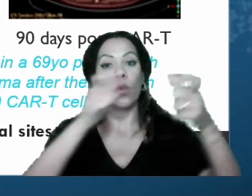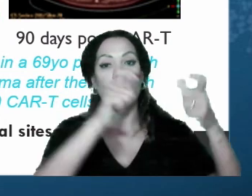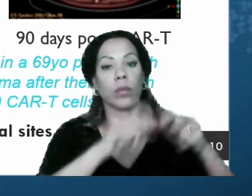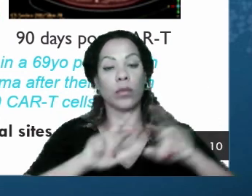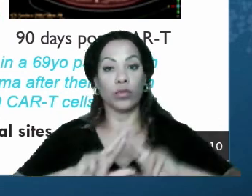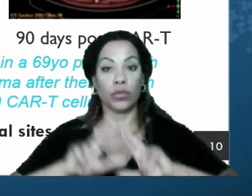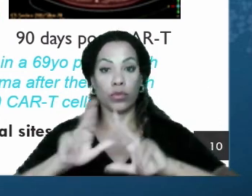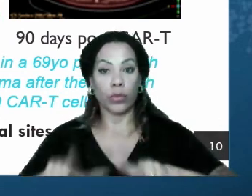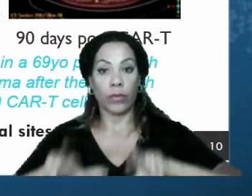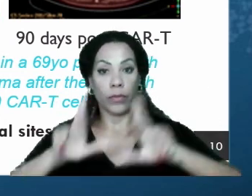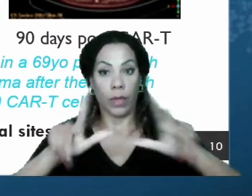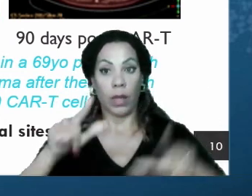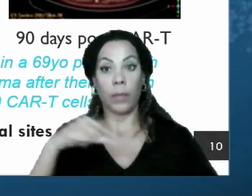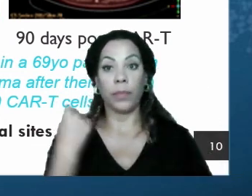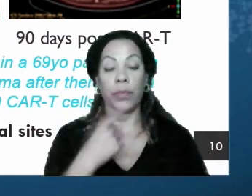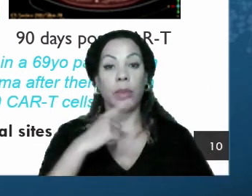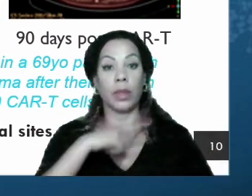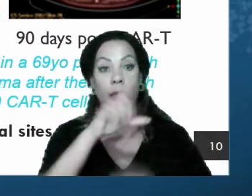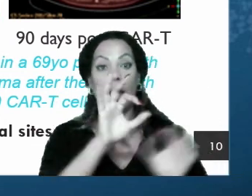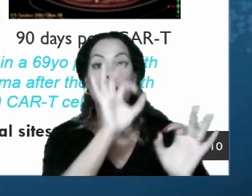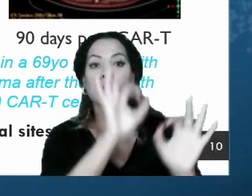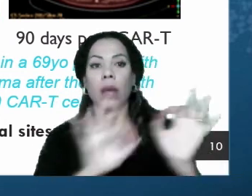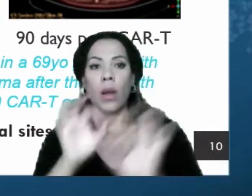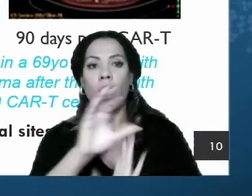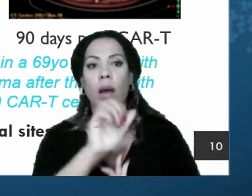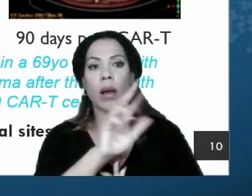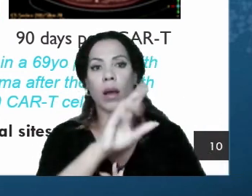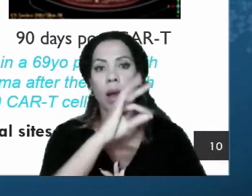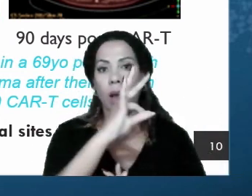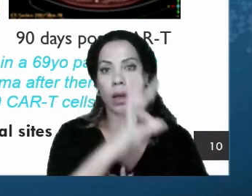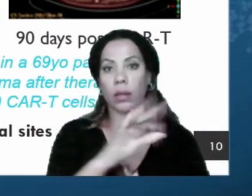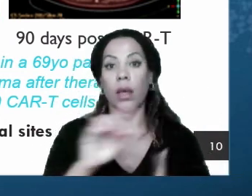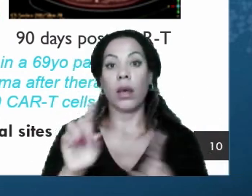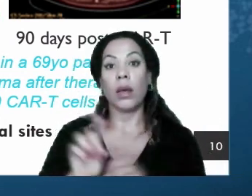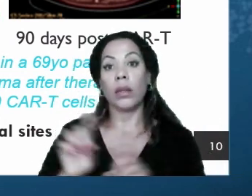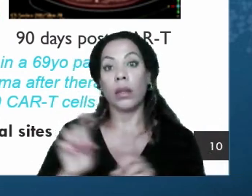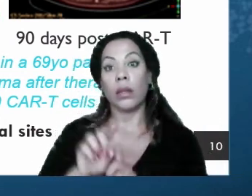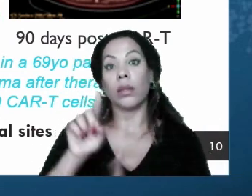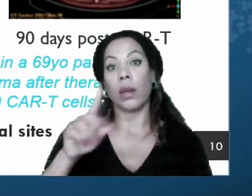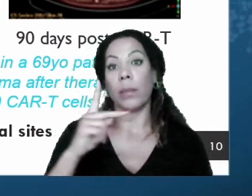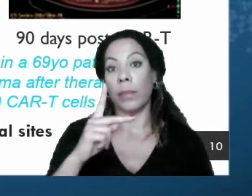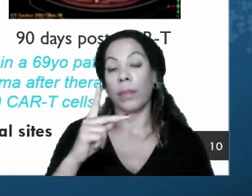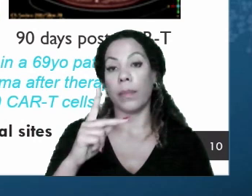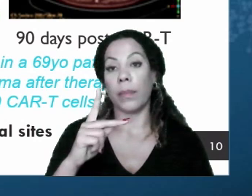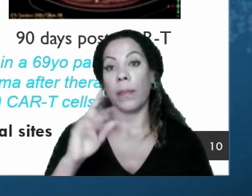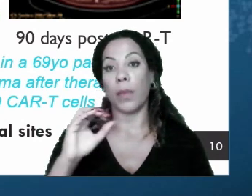temos aqui células CAR-T e POC também. Perdão,